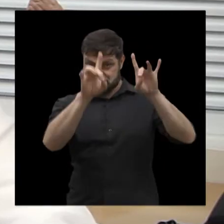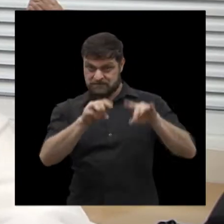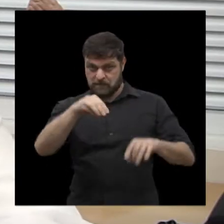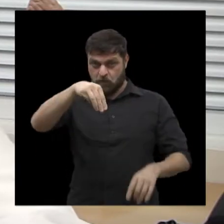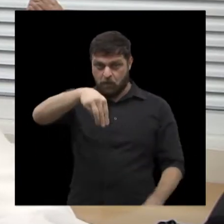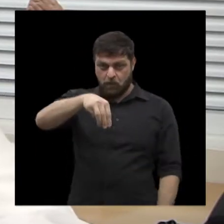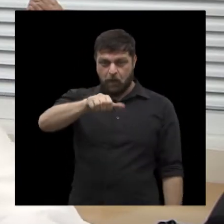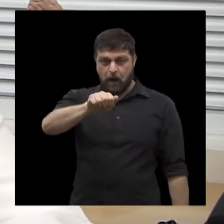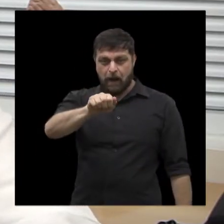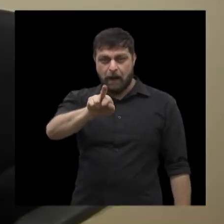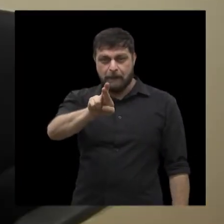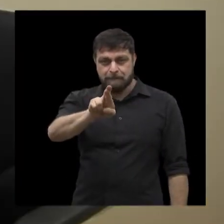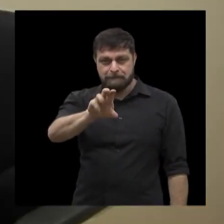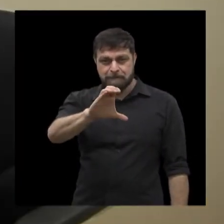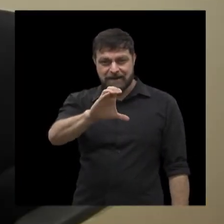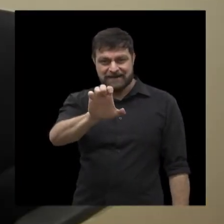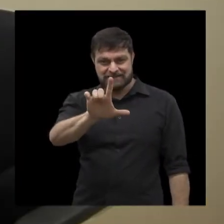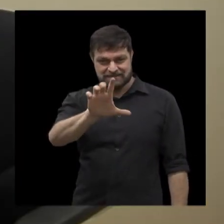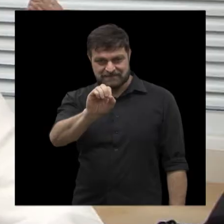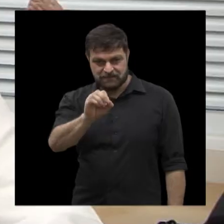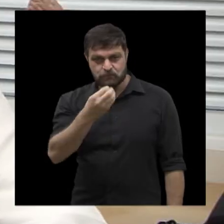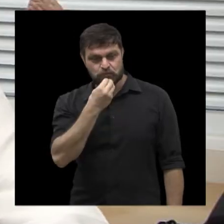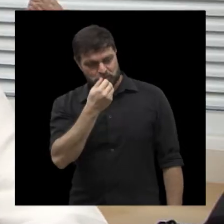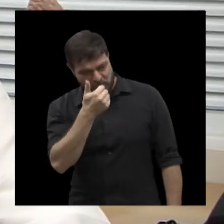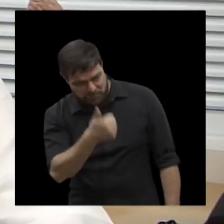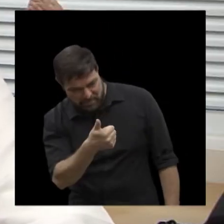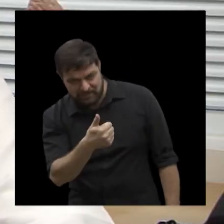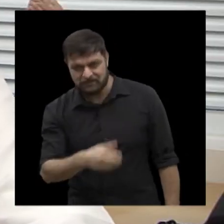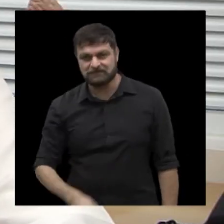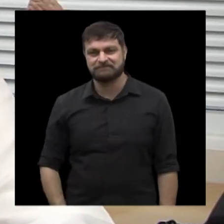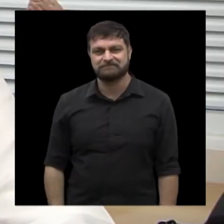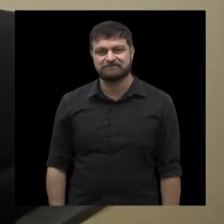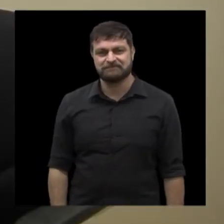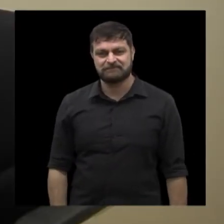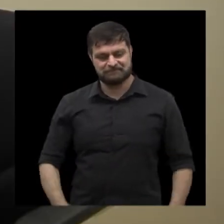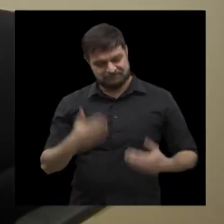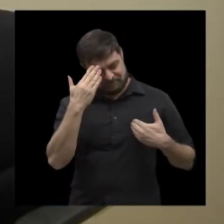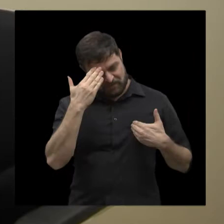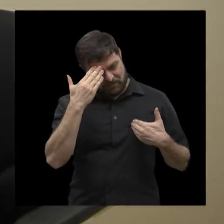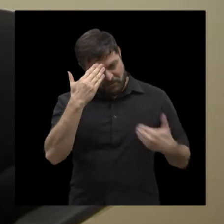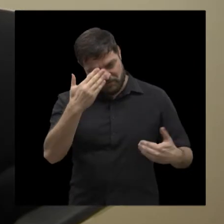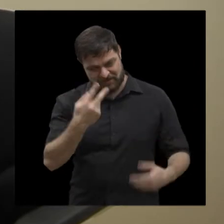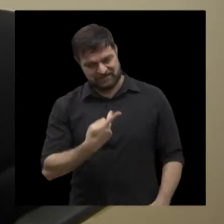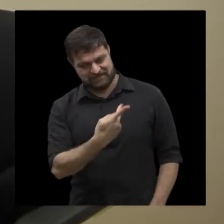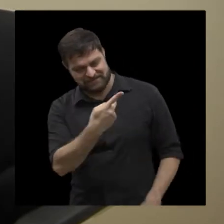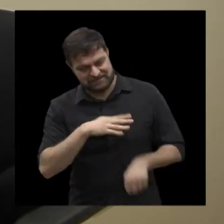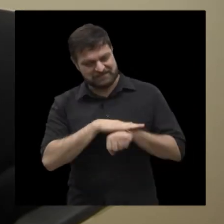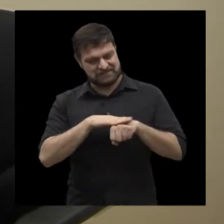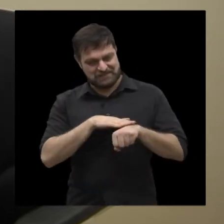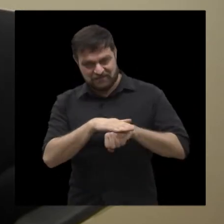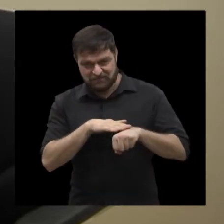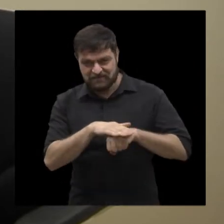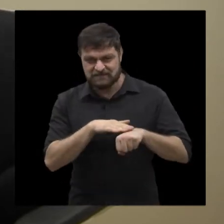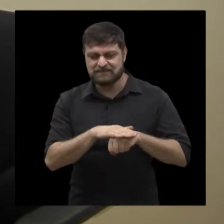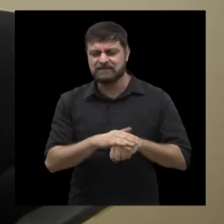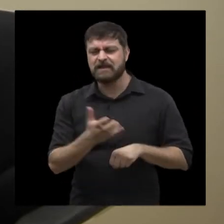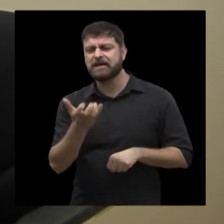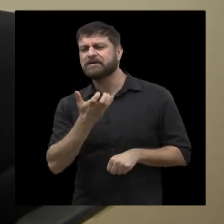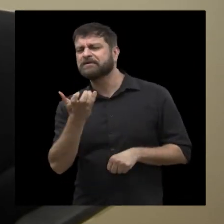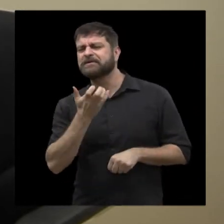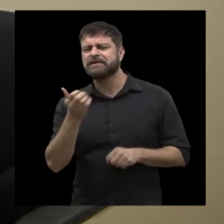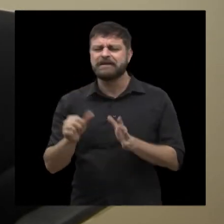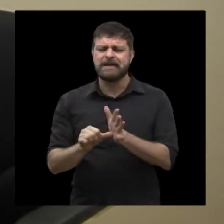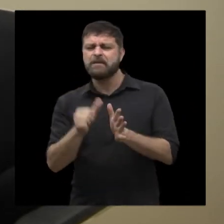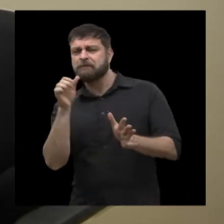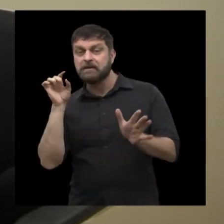Marcelo Campos Orlandi. Olá, doutor, tudo bem? Olá, tudo bem. Obrigada, viu, por ter recebido a gente aqui. Eu queria